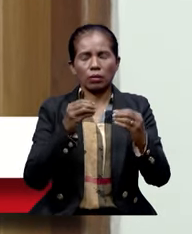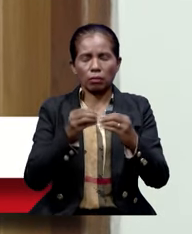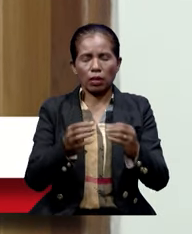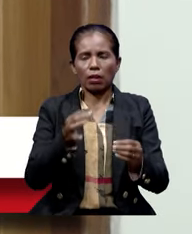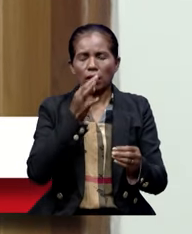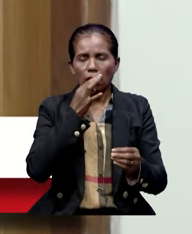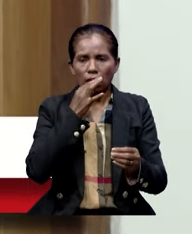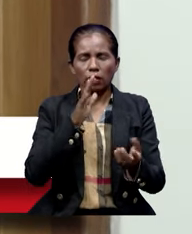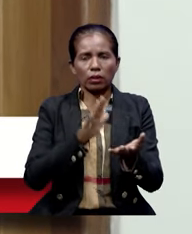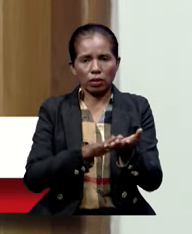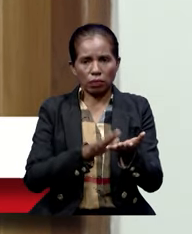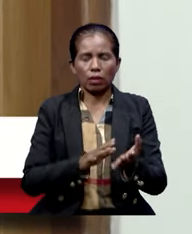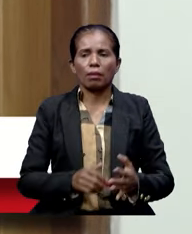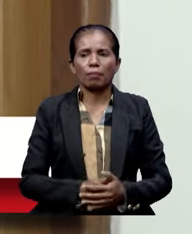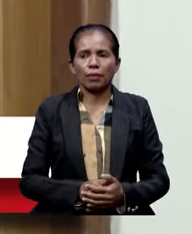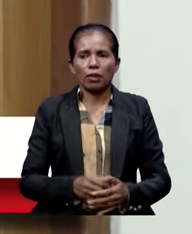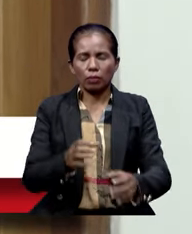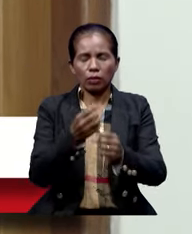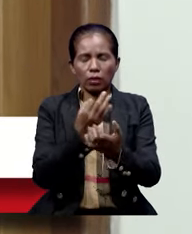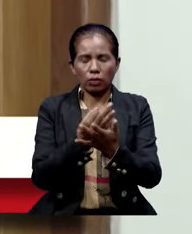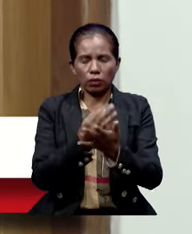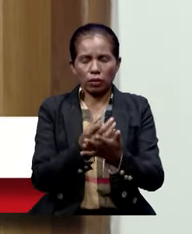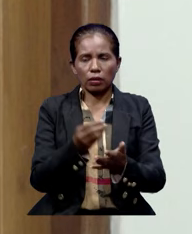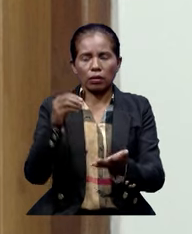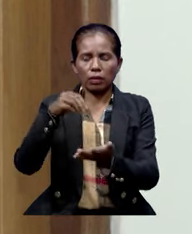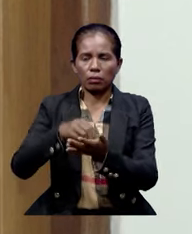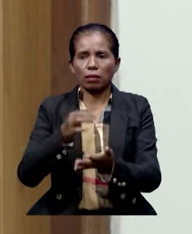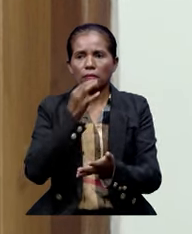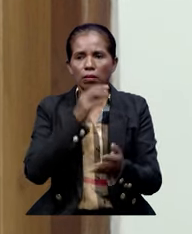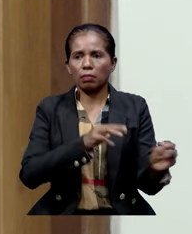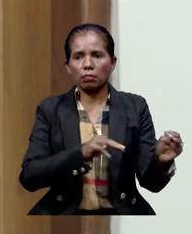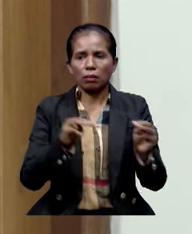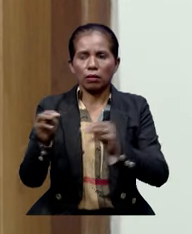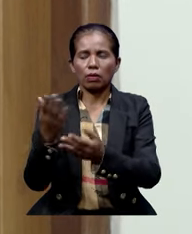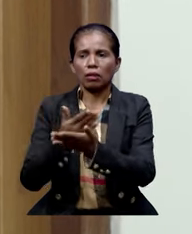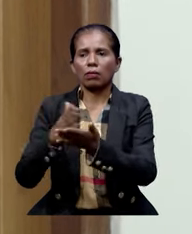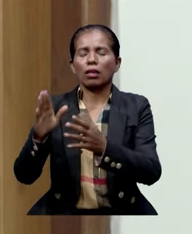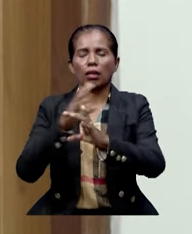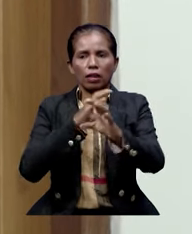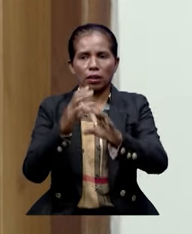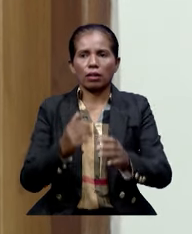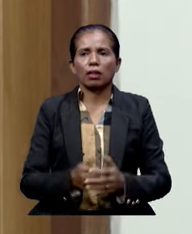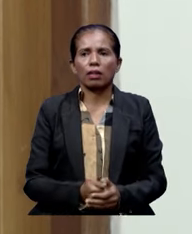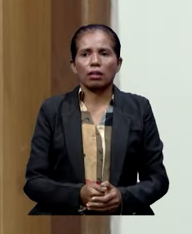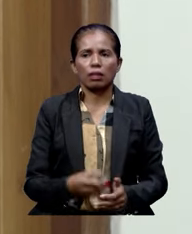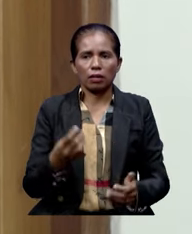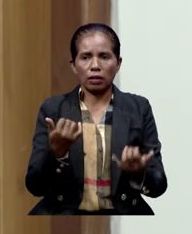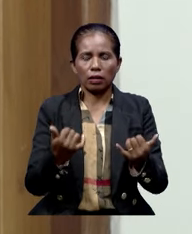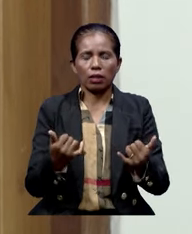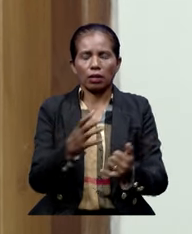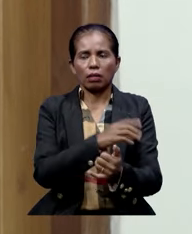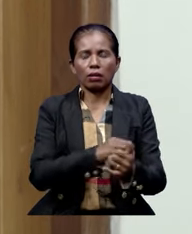escolar. Foi de falar merenda escolar, transfere para a careta. Irané, mas inspetor do